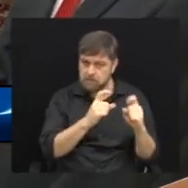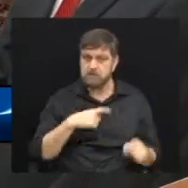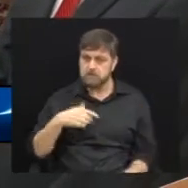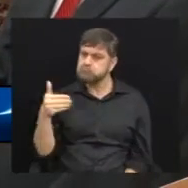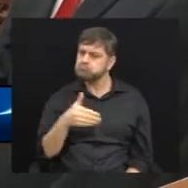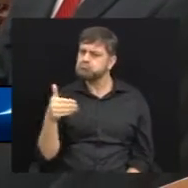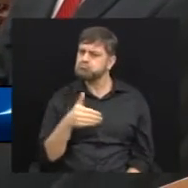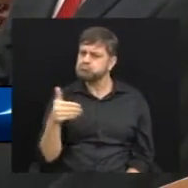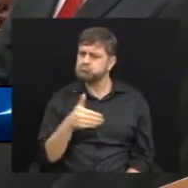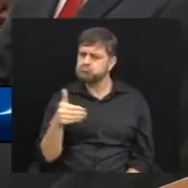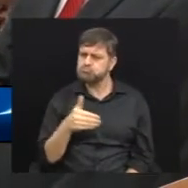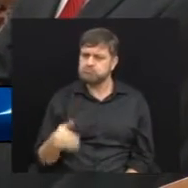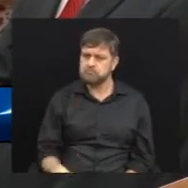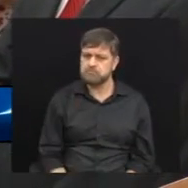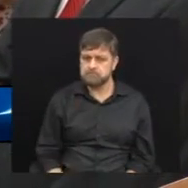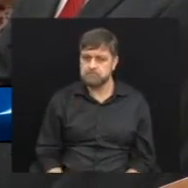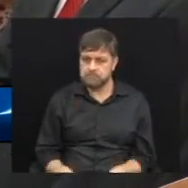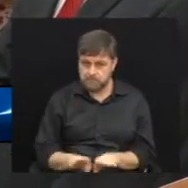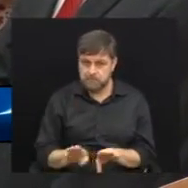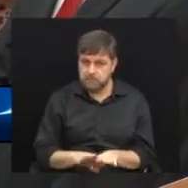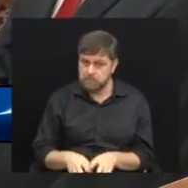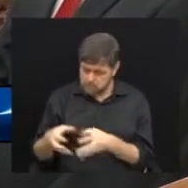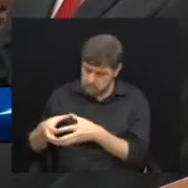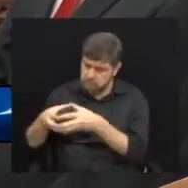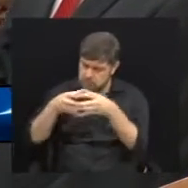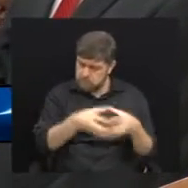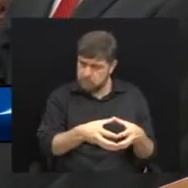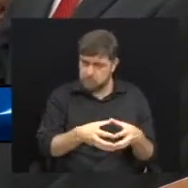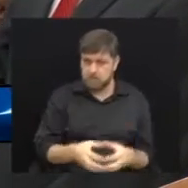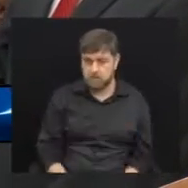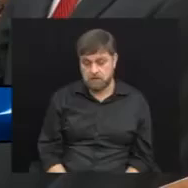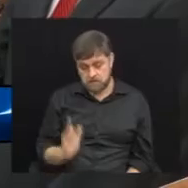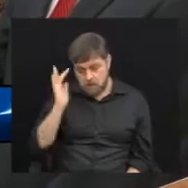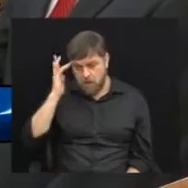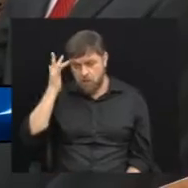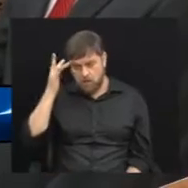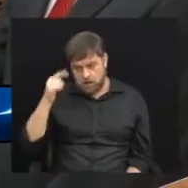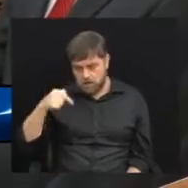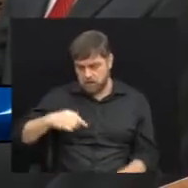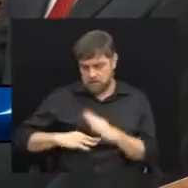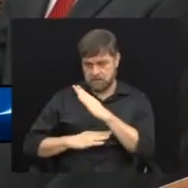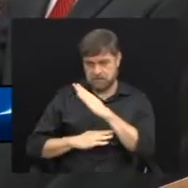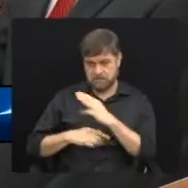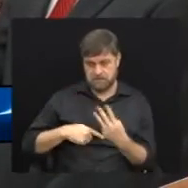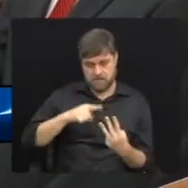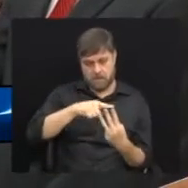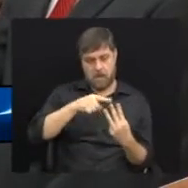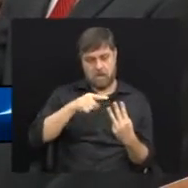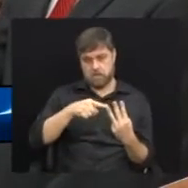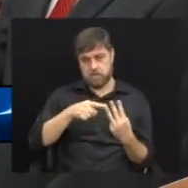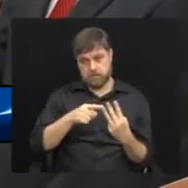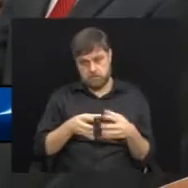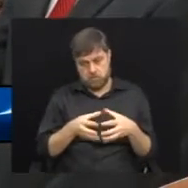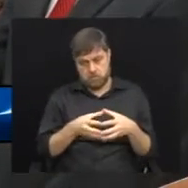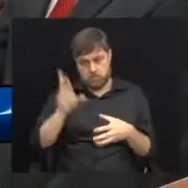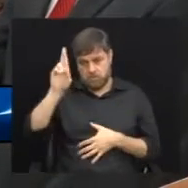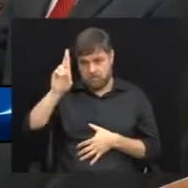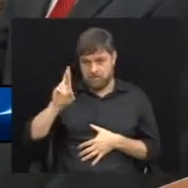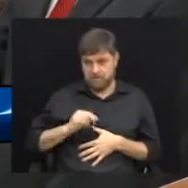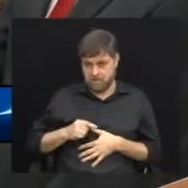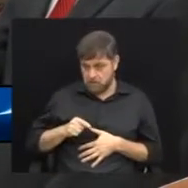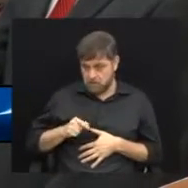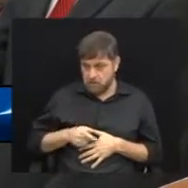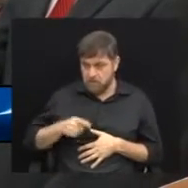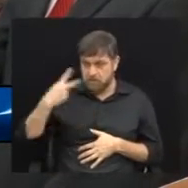essa comissão tem feito e também as diligências. Então, eu acho que aqui, não é porque tem 3 vereadores na comissão, que o resto estão